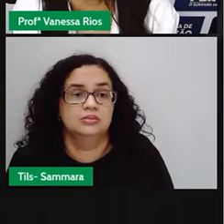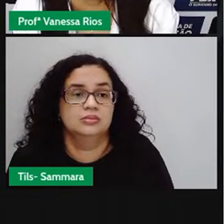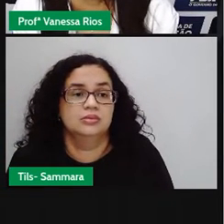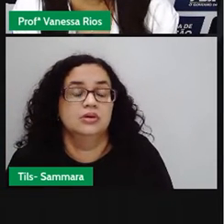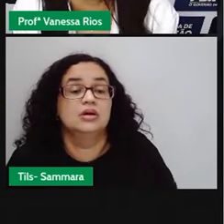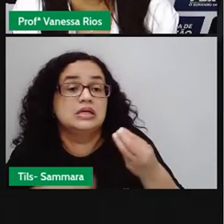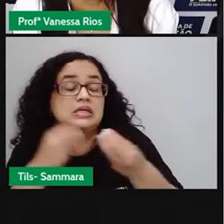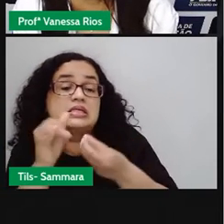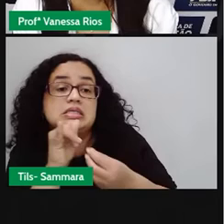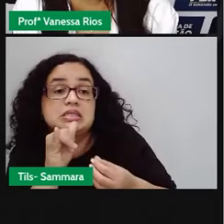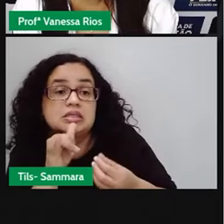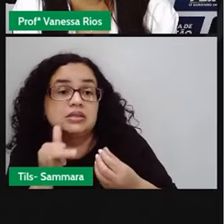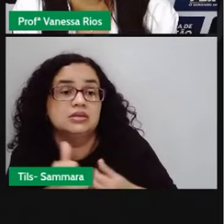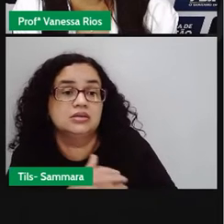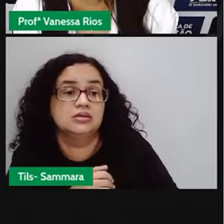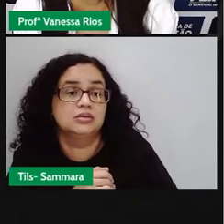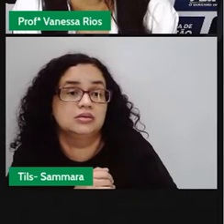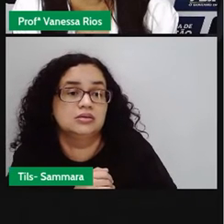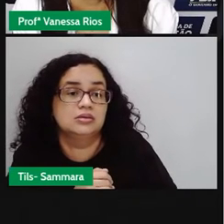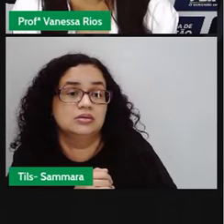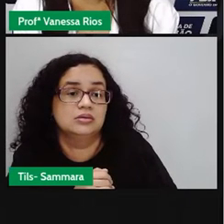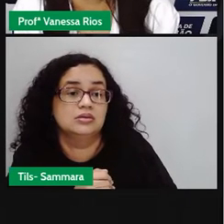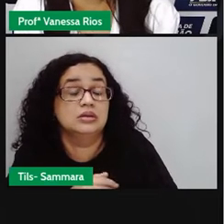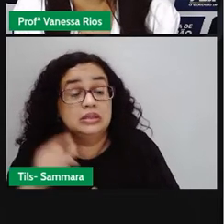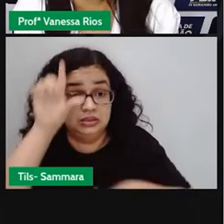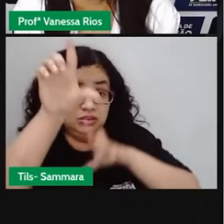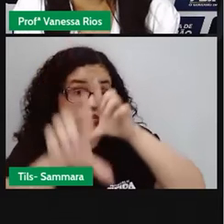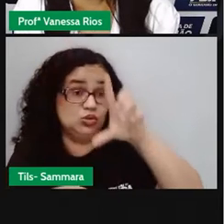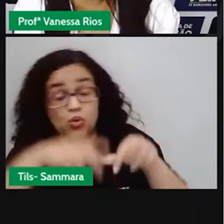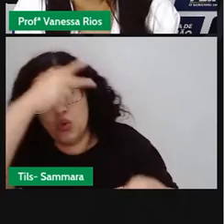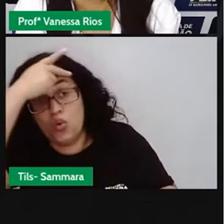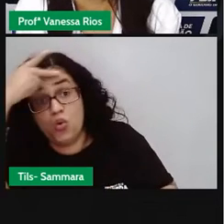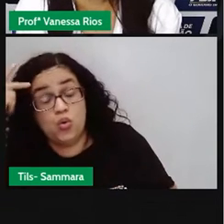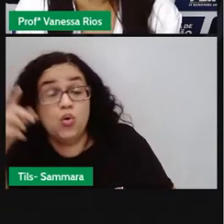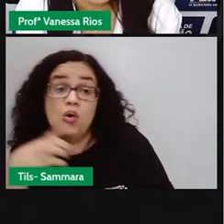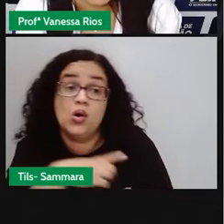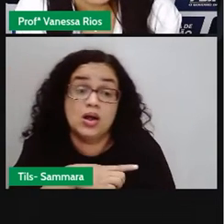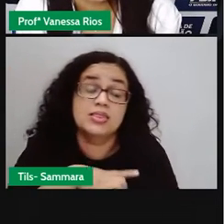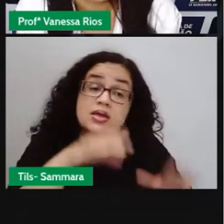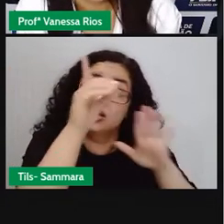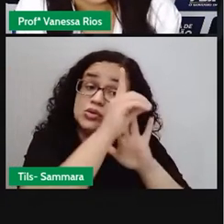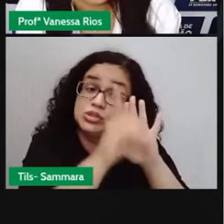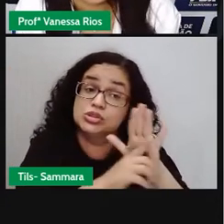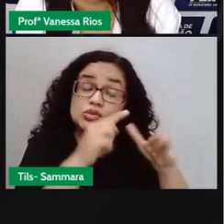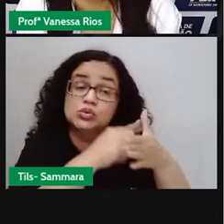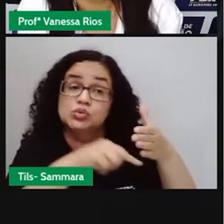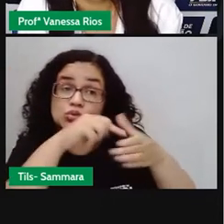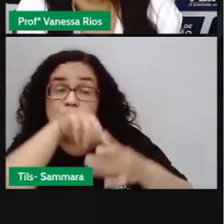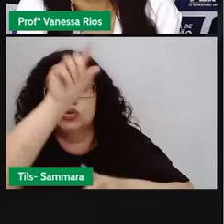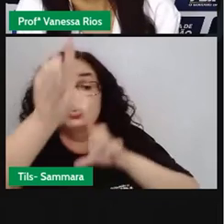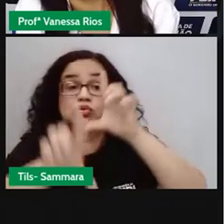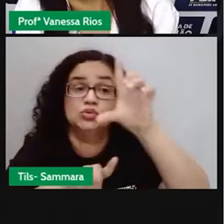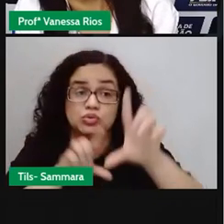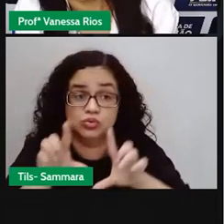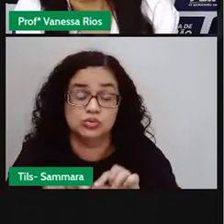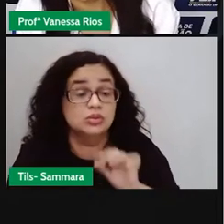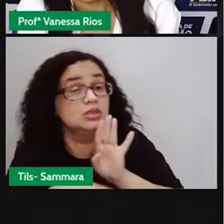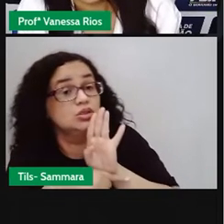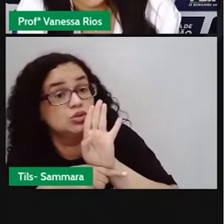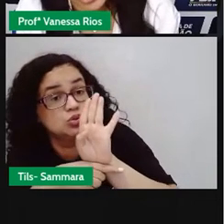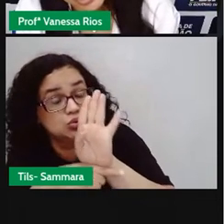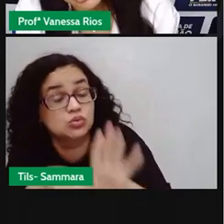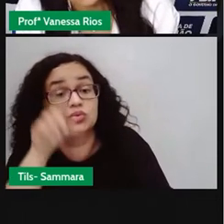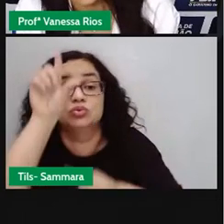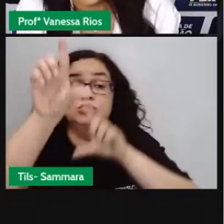como é que a Pró pode falar assim, que são eleitas ou têm o direito de votar, de escolher, vão lá e ajudar